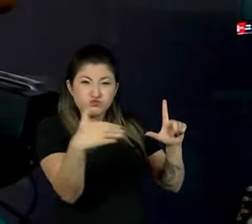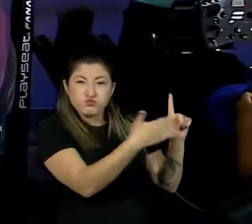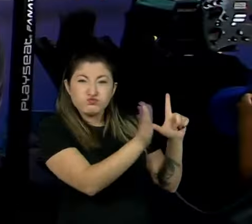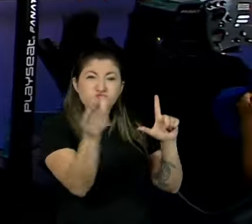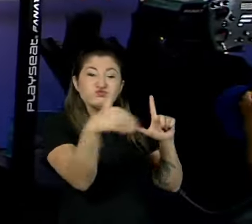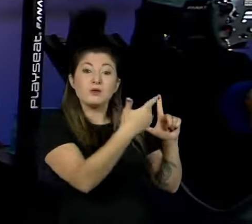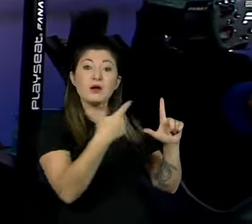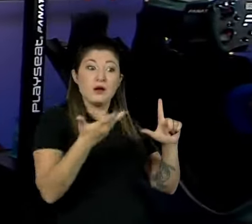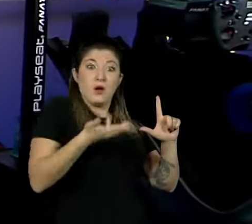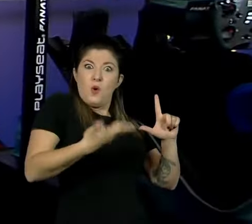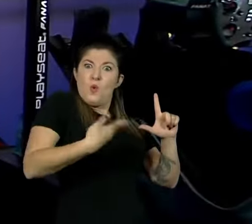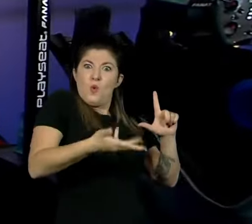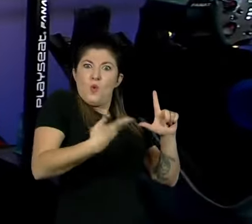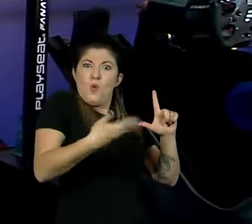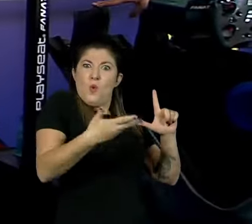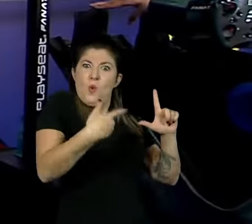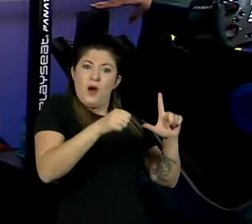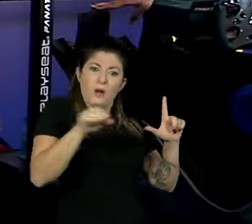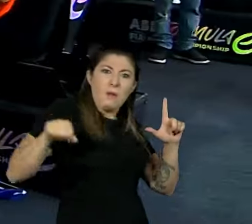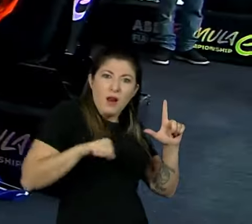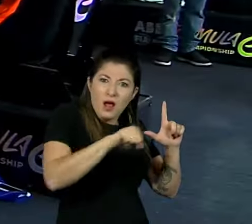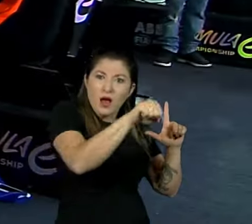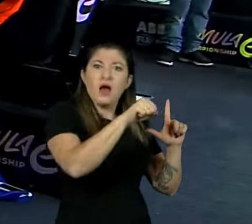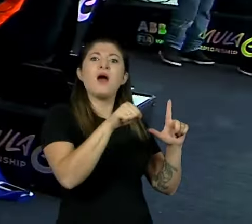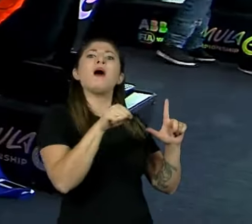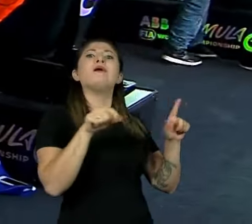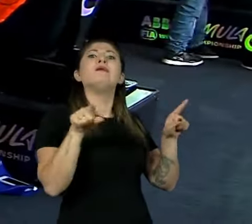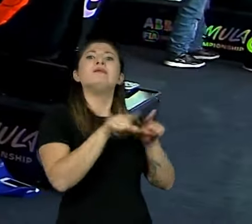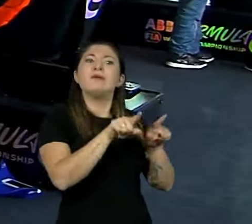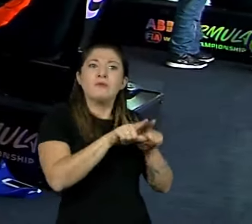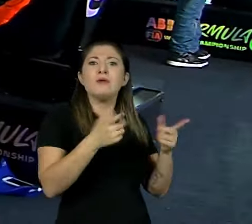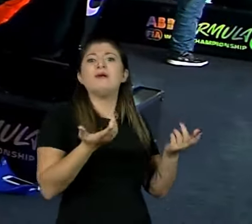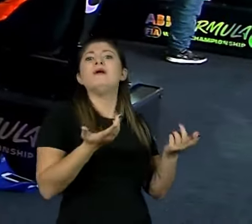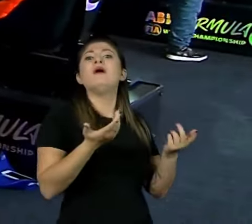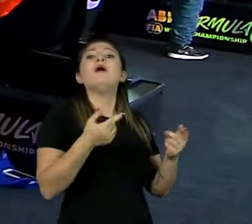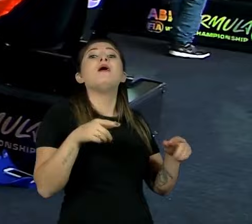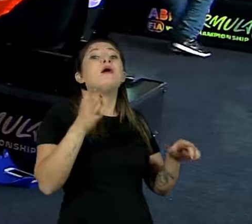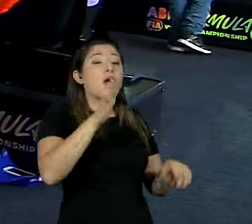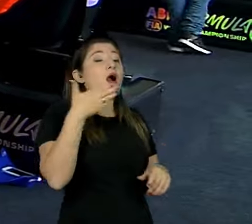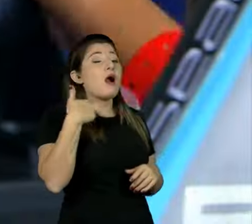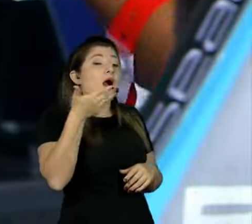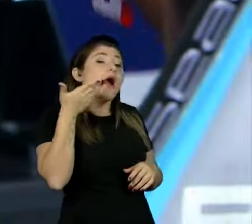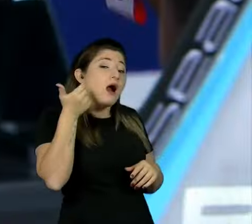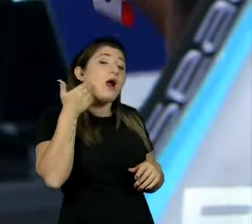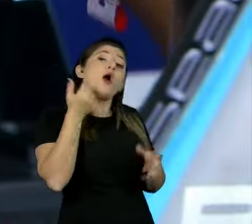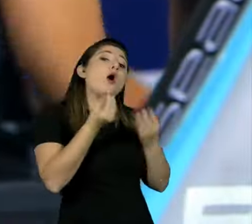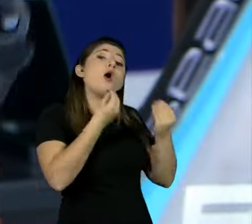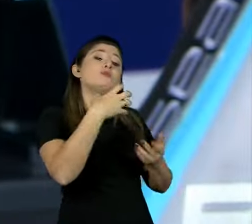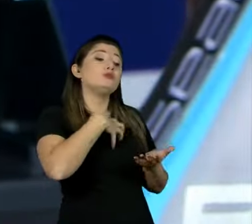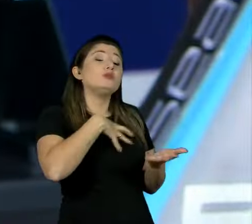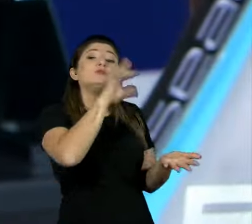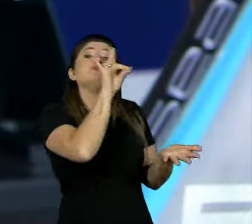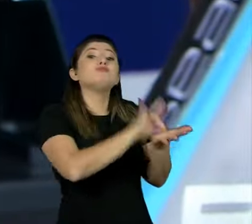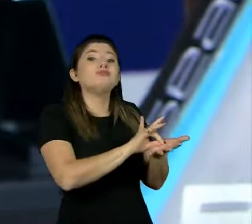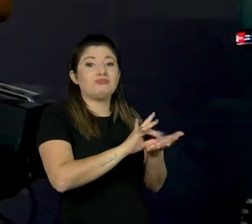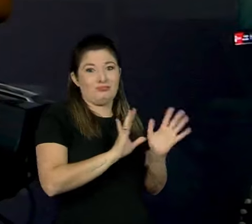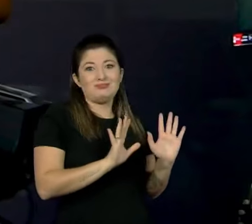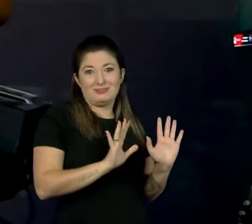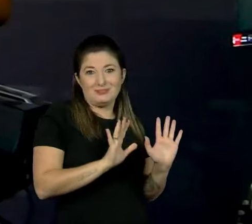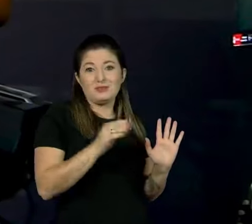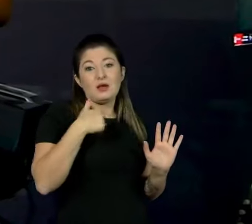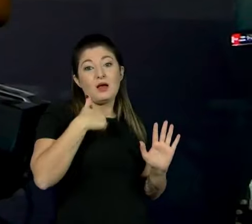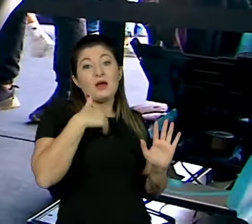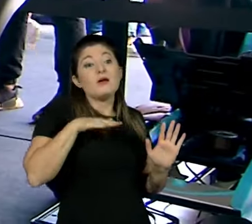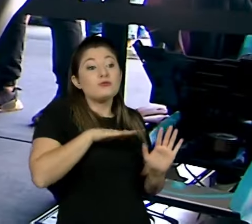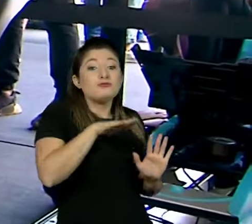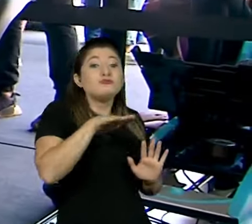ré, o neutro. Mas é mais pra gente ver como os pilotos agem. Eu tô pilotando numa pista, como se